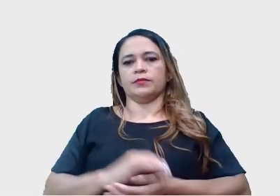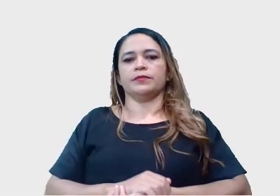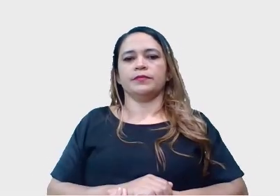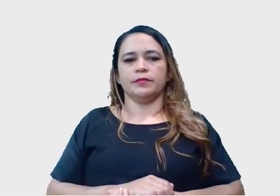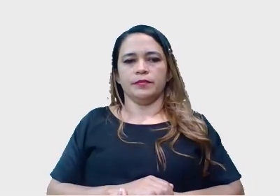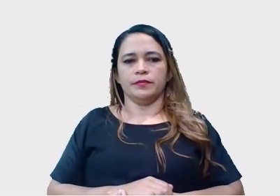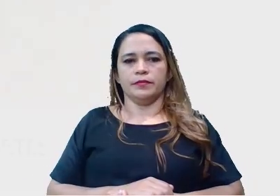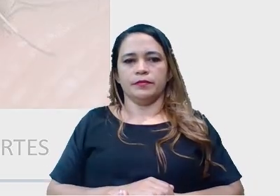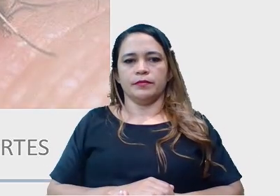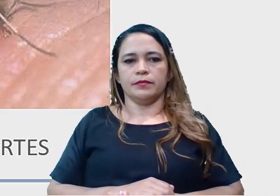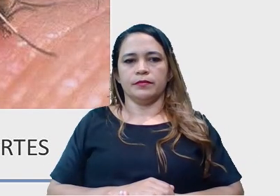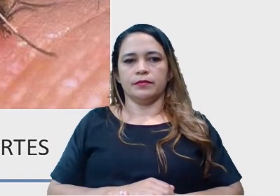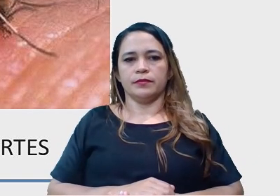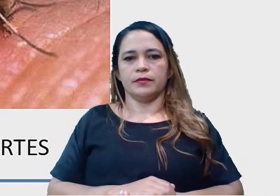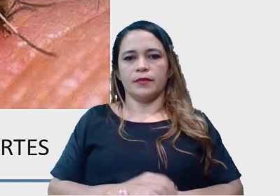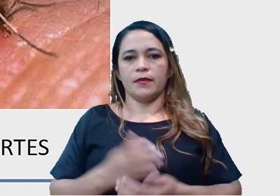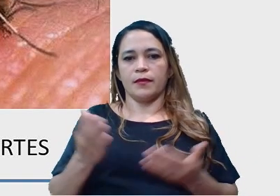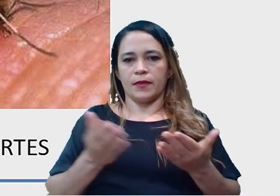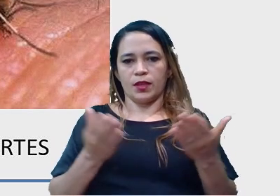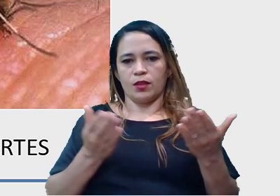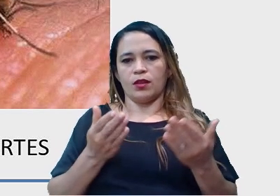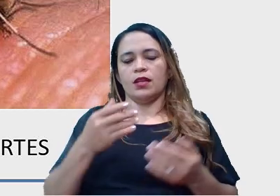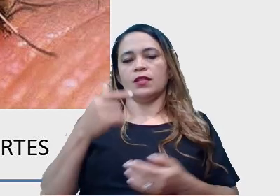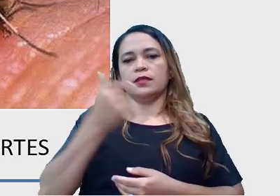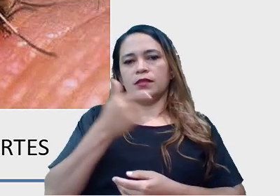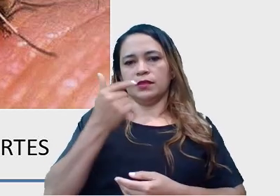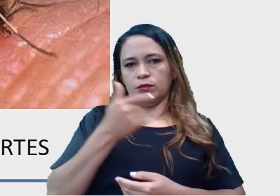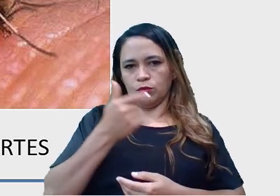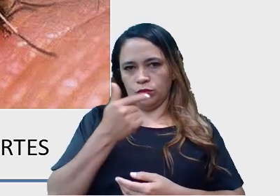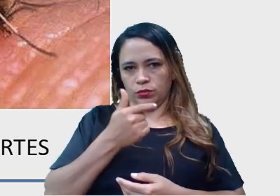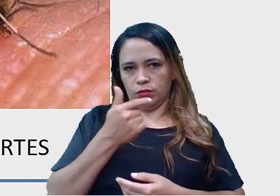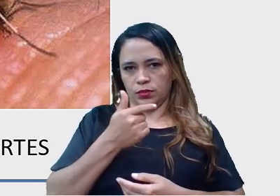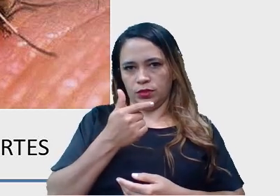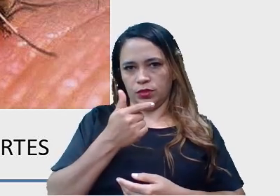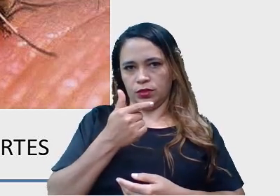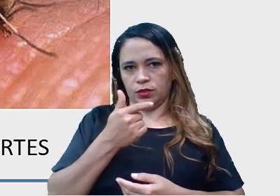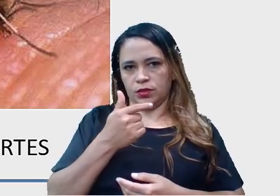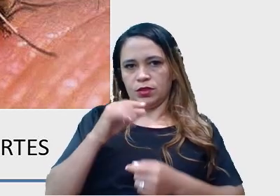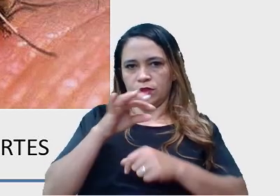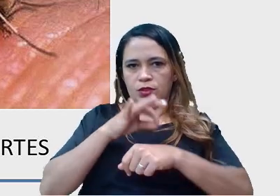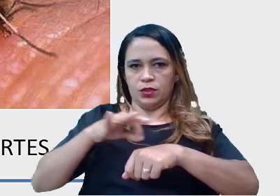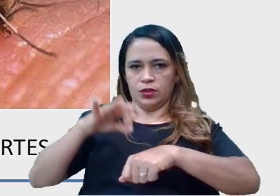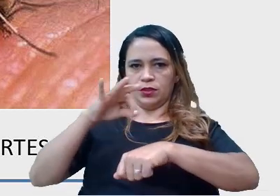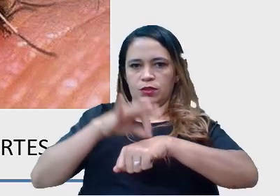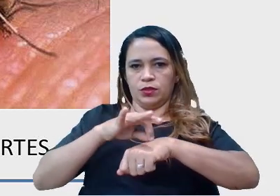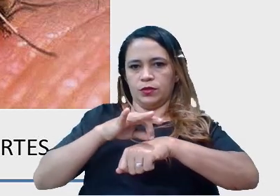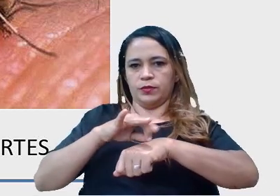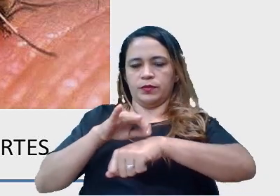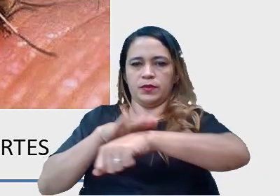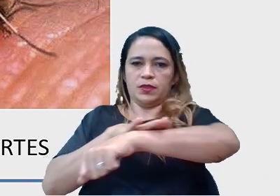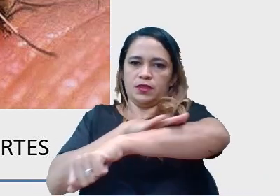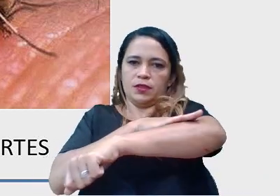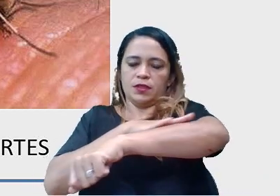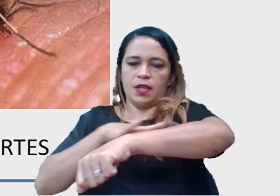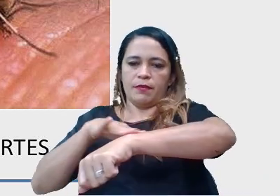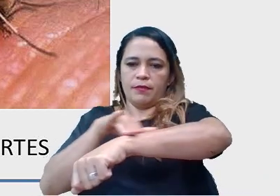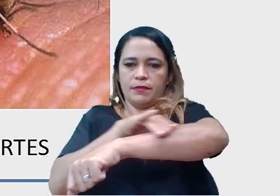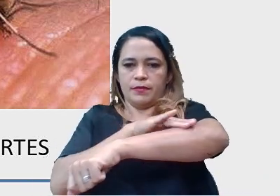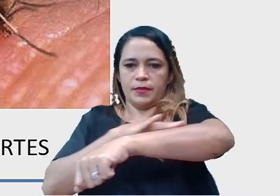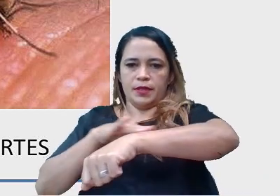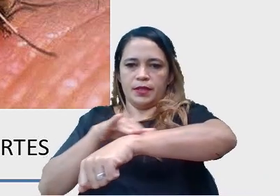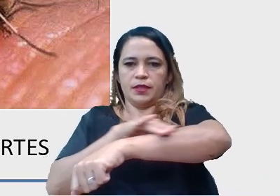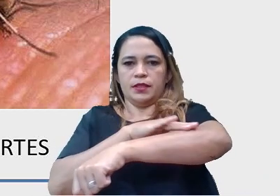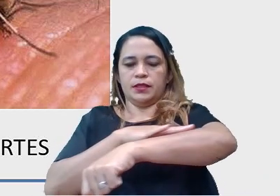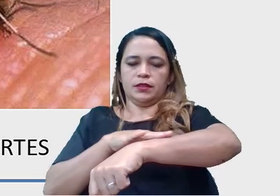de Calazar. Nós vamos falar agora de uma segunda modalidade que é chamada de leishmaniose tegumentar, também pode